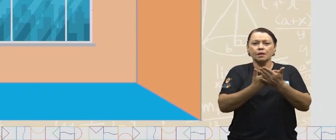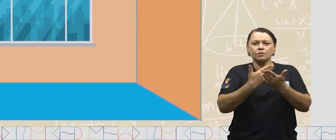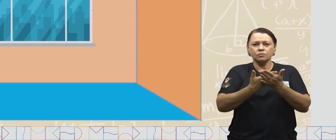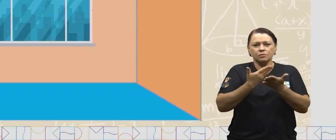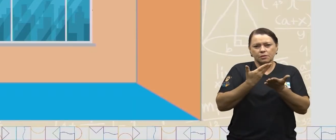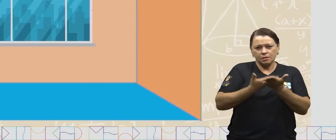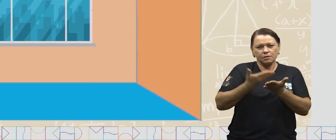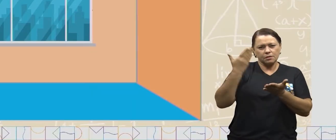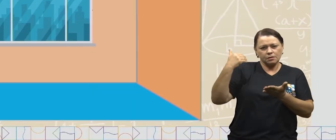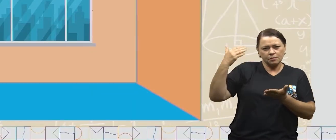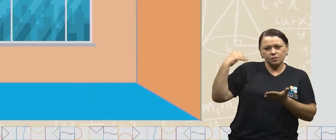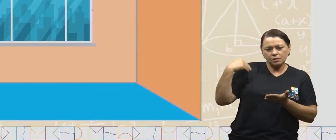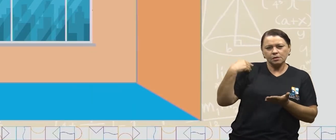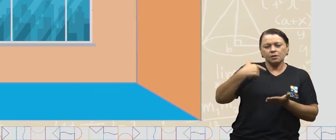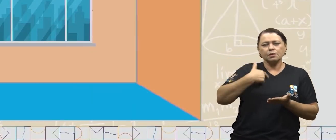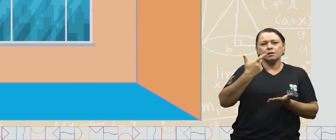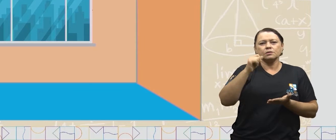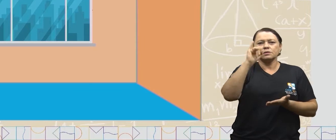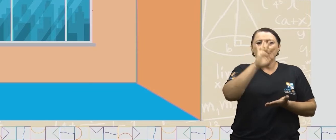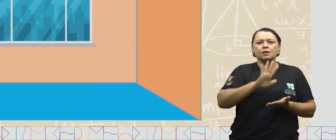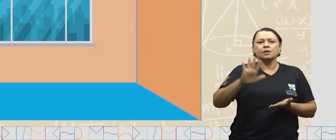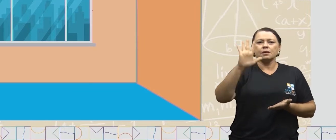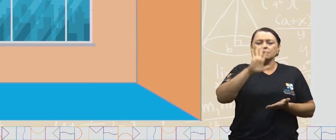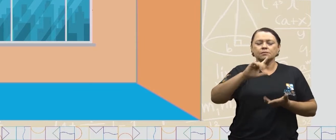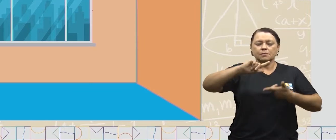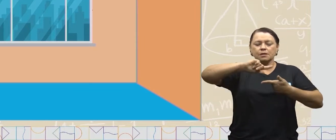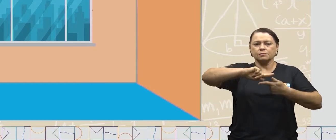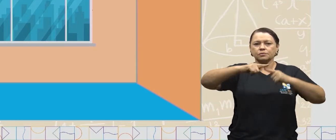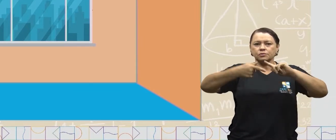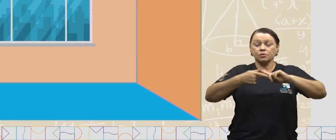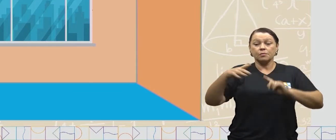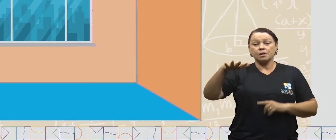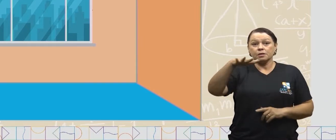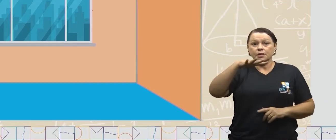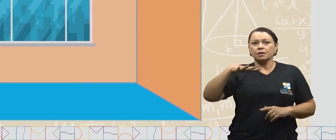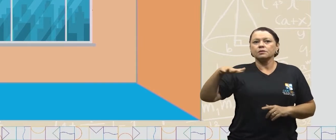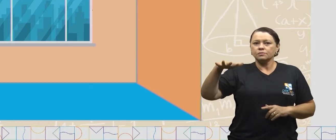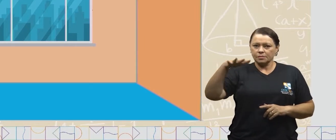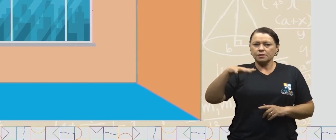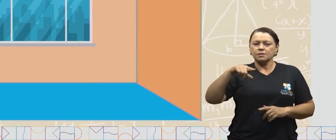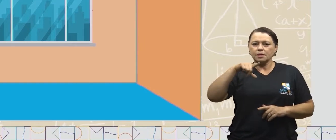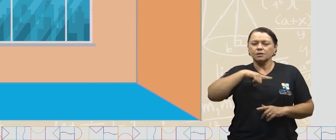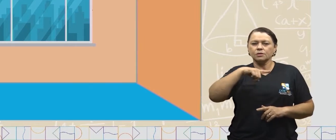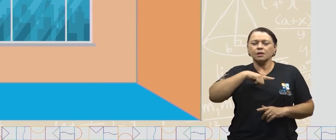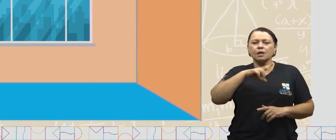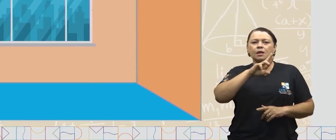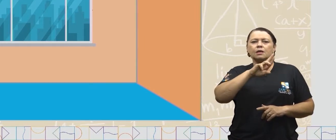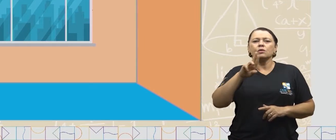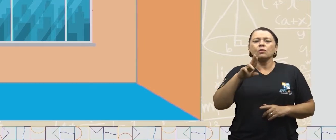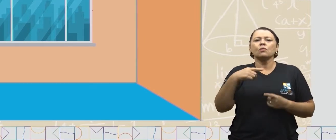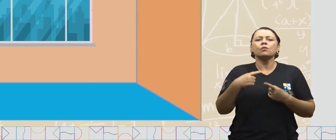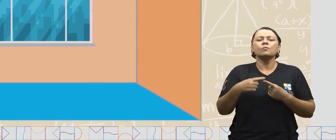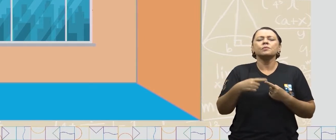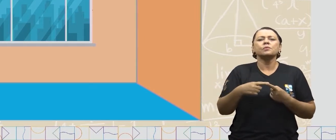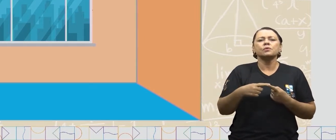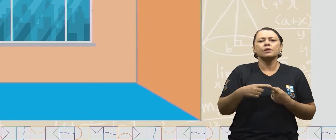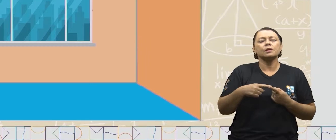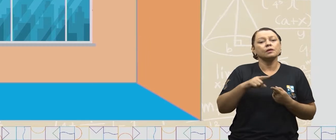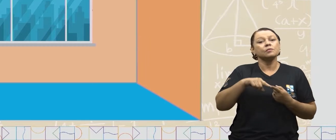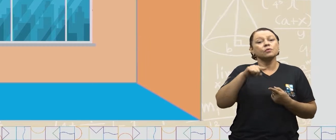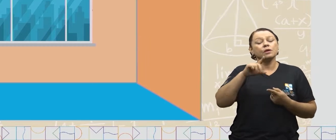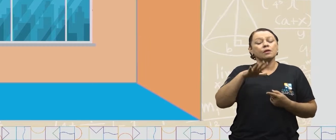aulas anteriores que as figuras geométricas espaciais são chamadas desta forma